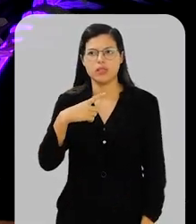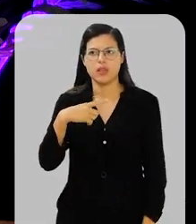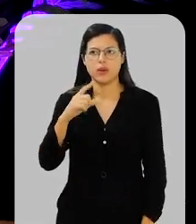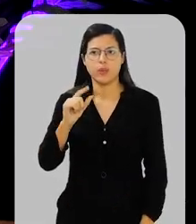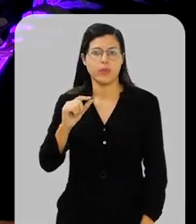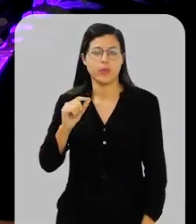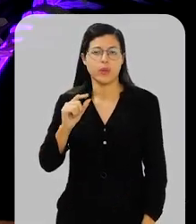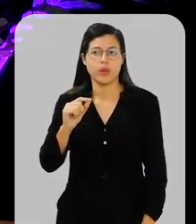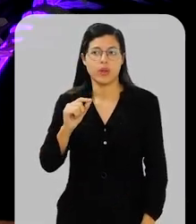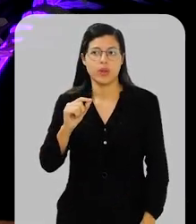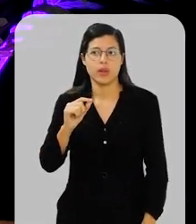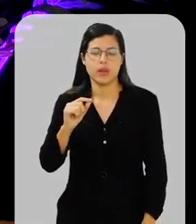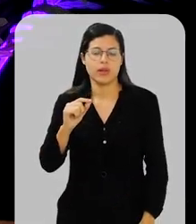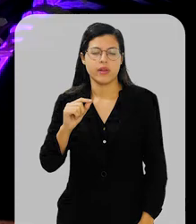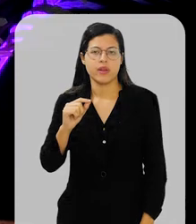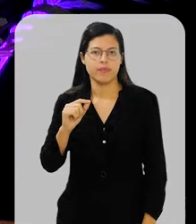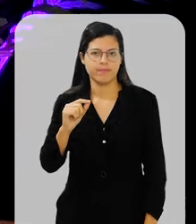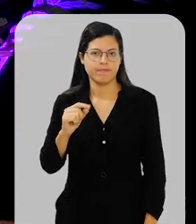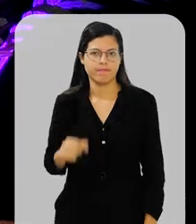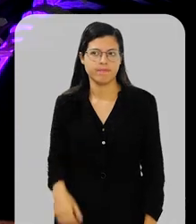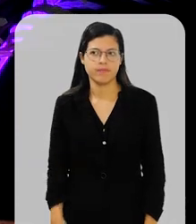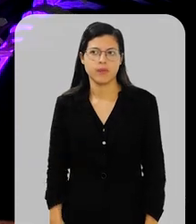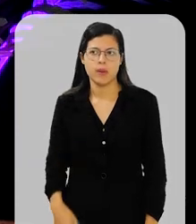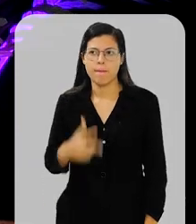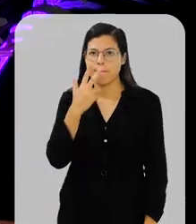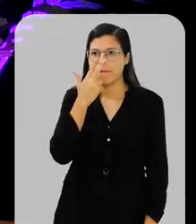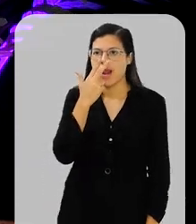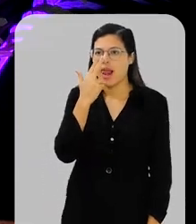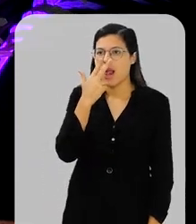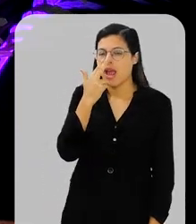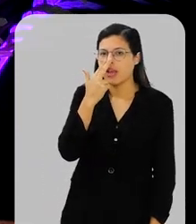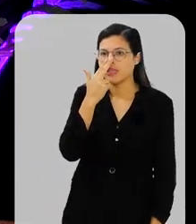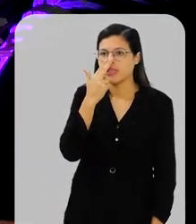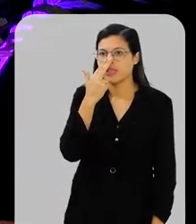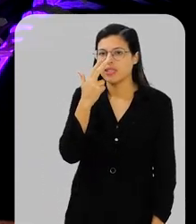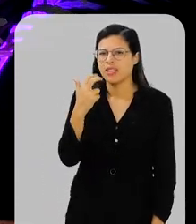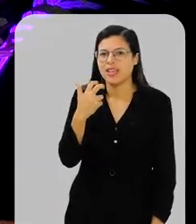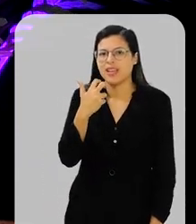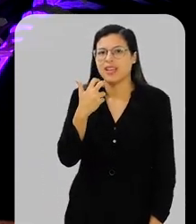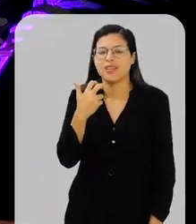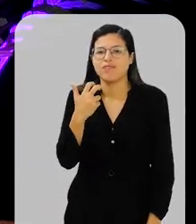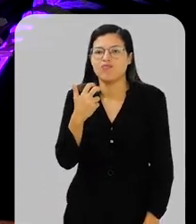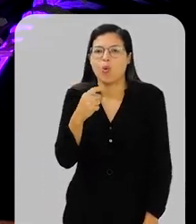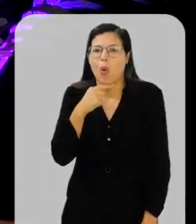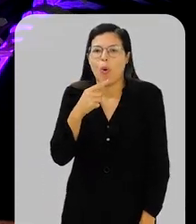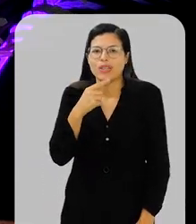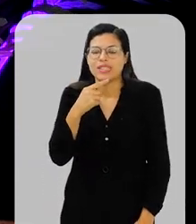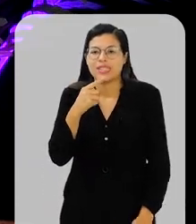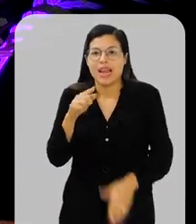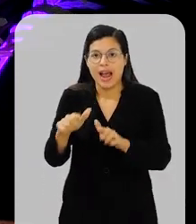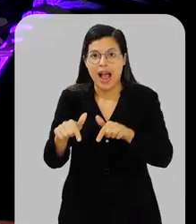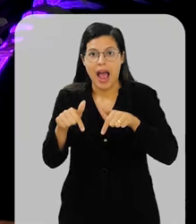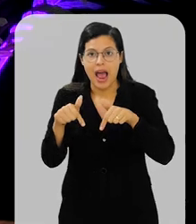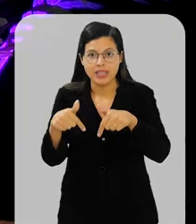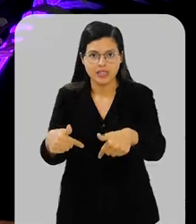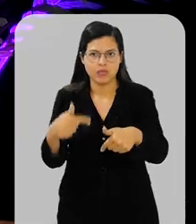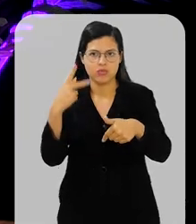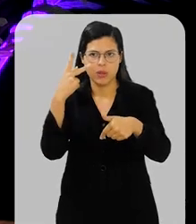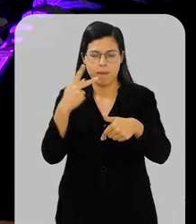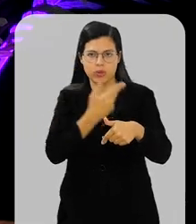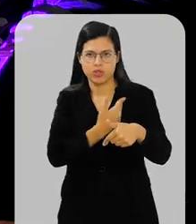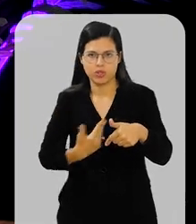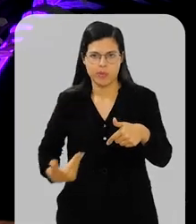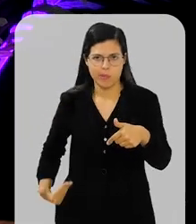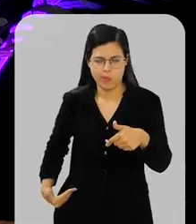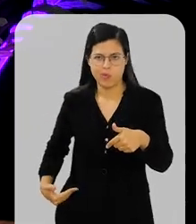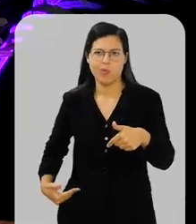um trabalho de timidez em relação à implementação da política pública em defesa